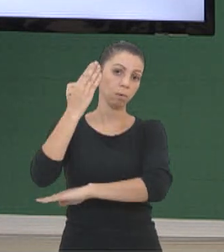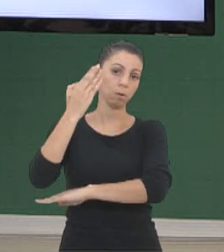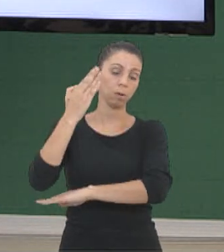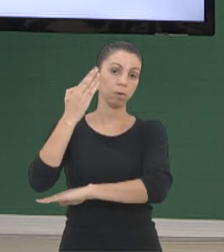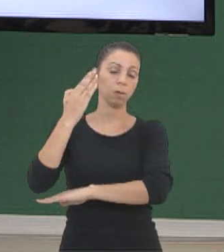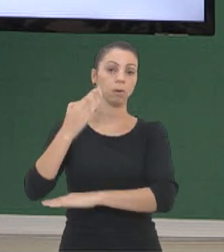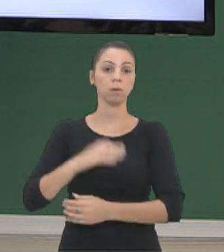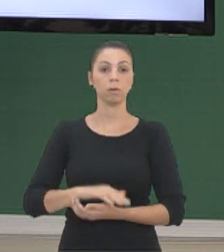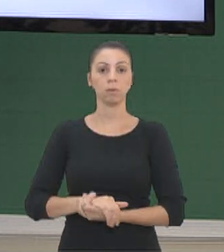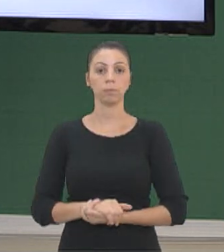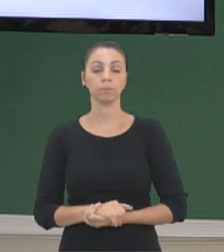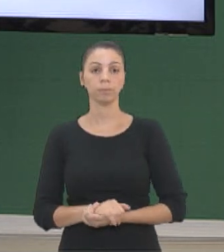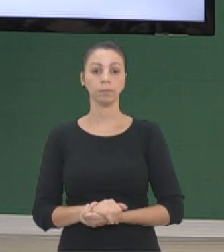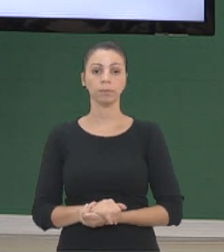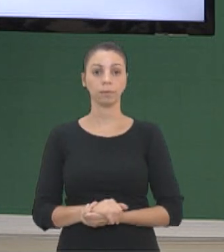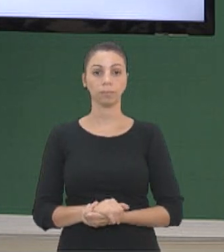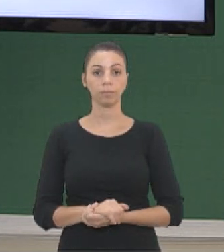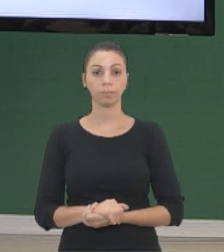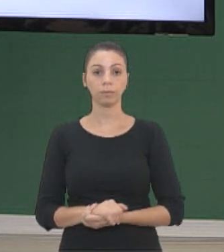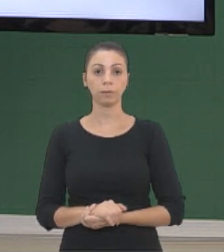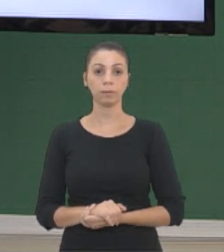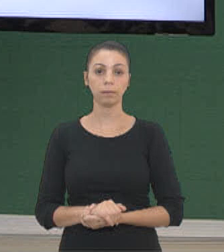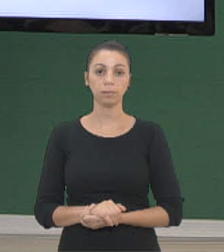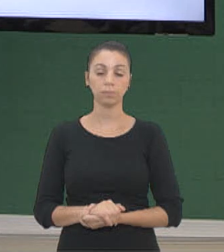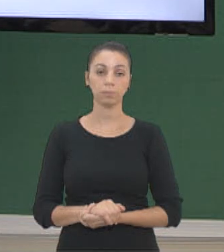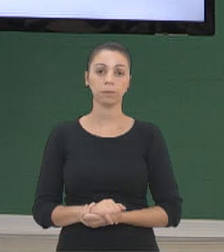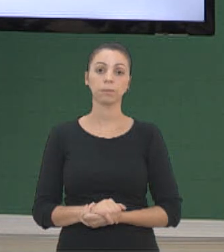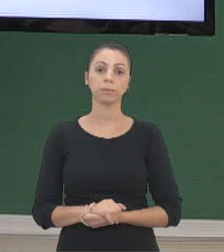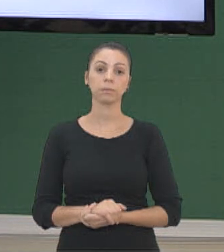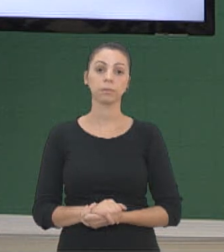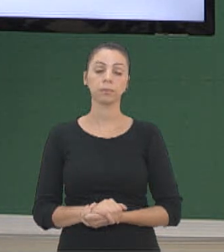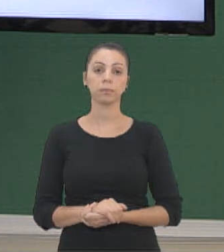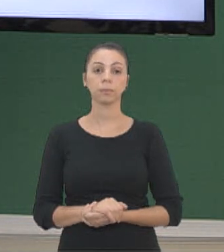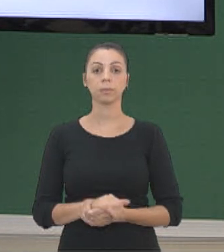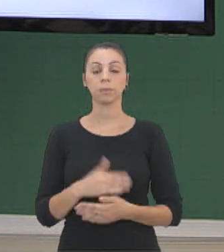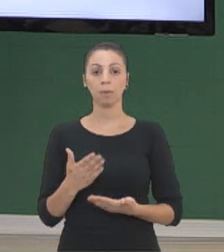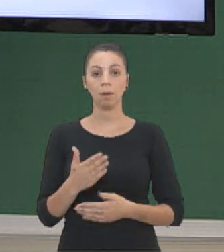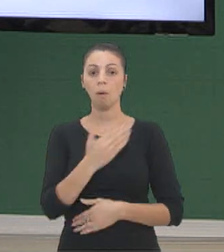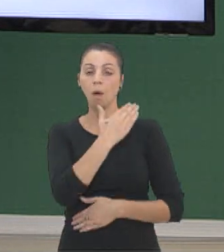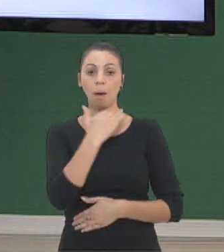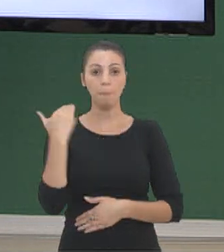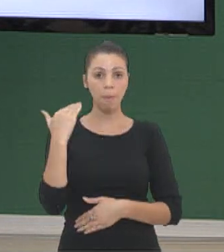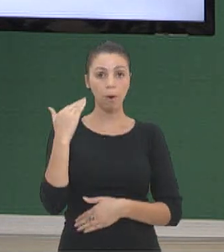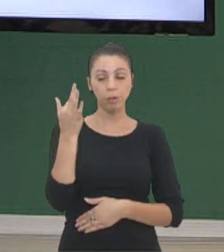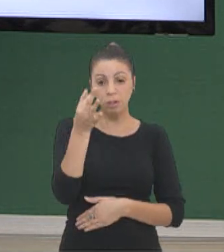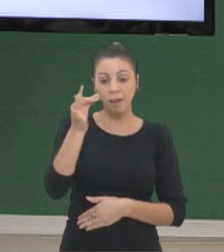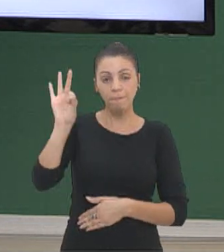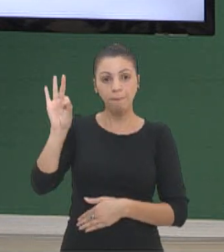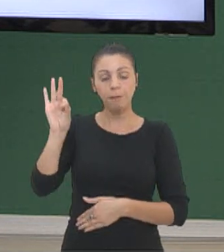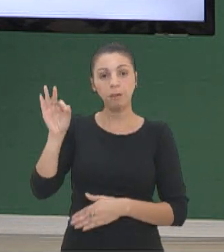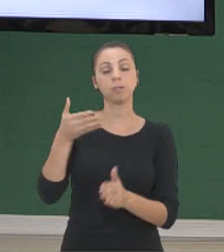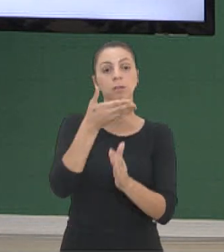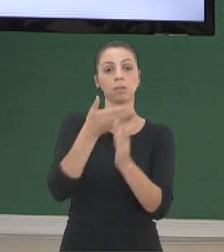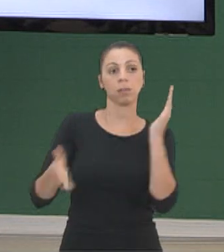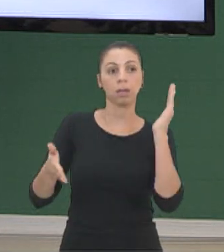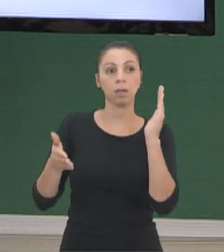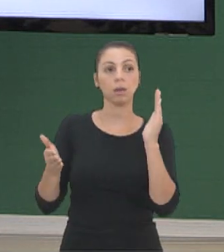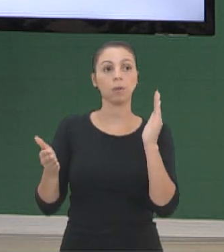em público até 39. E a pena de morte na França só foi abolida em